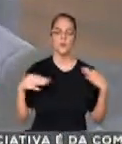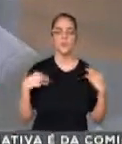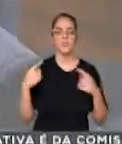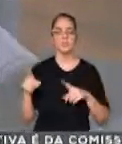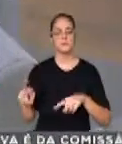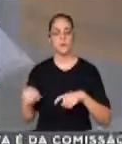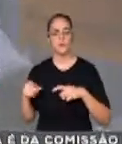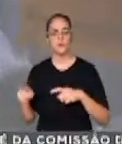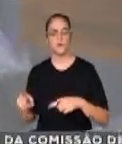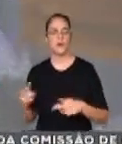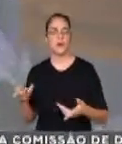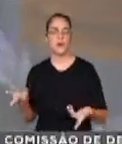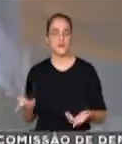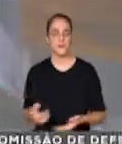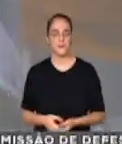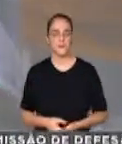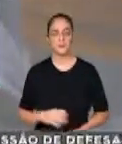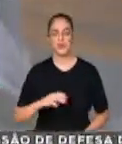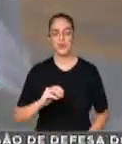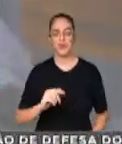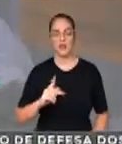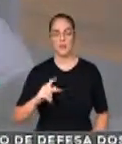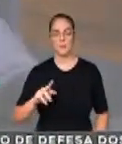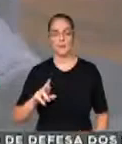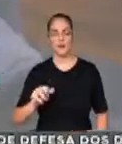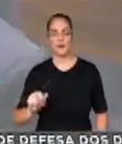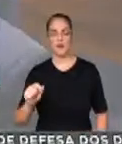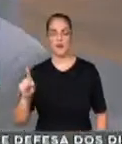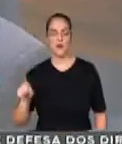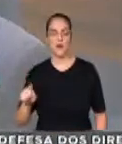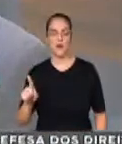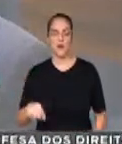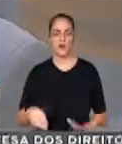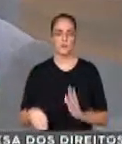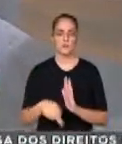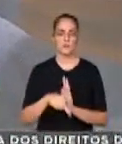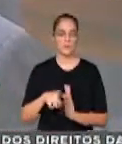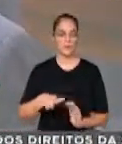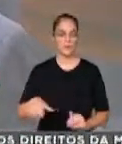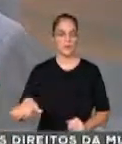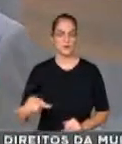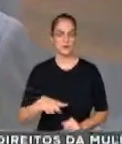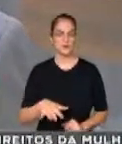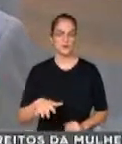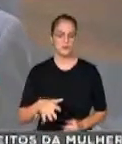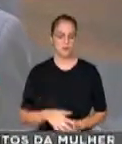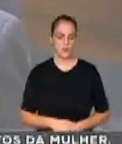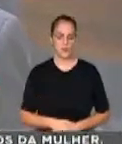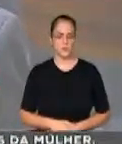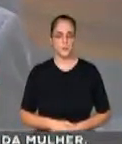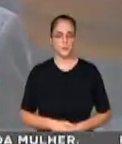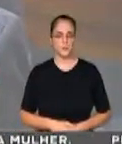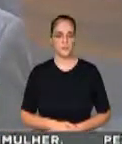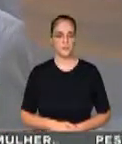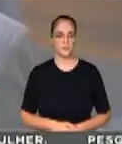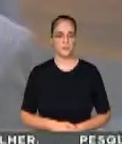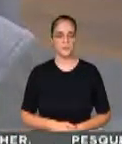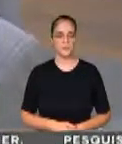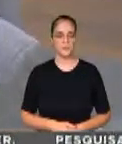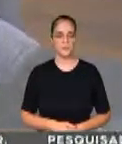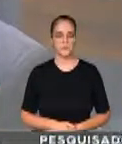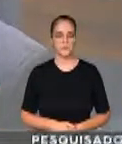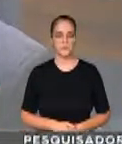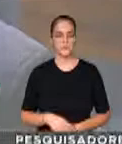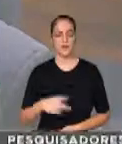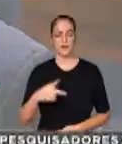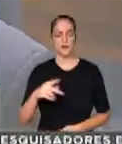Santo. O Caparaó é um patrimônio não só do Espírito Santo e de Minas Gerais, que está por todo o Brasil. E lá nessas águas do Caparaó, no